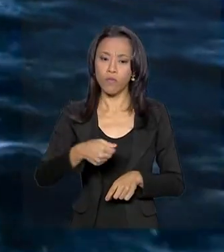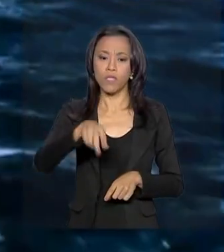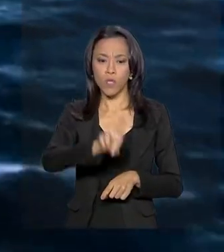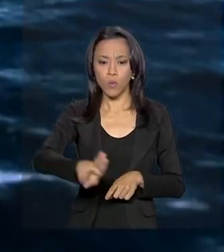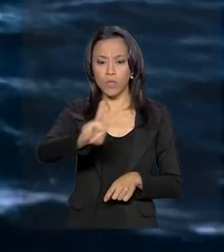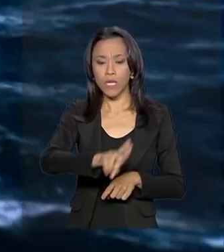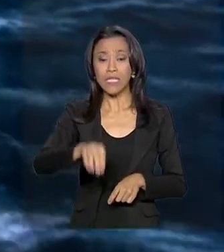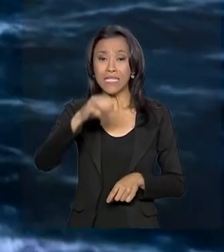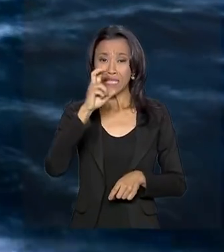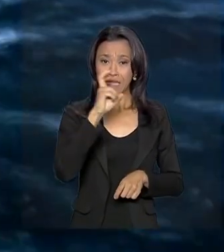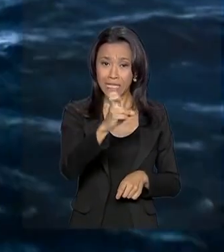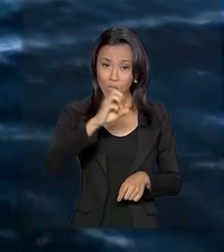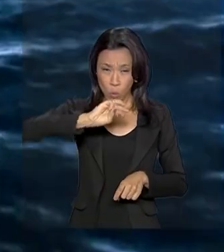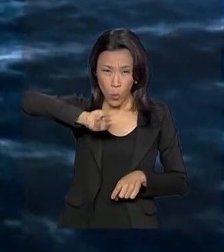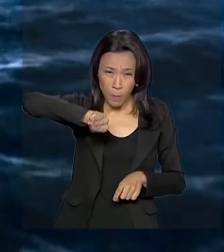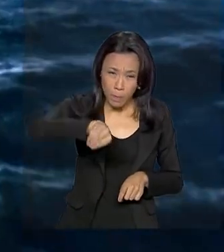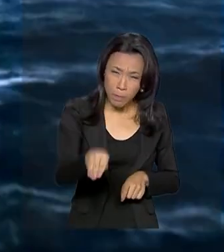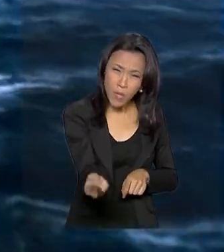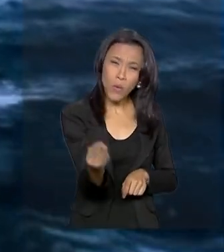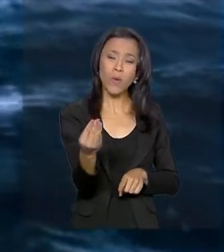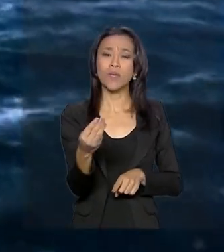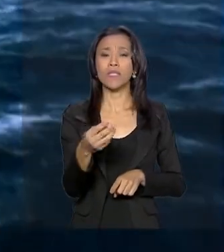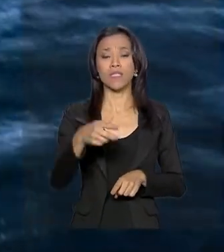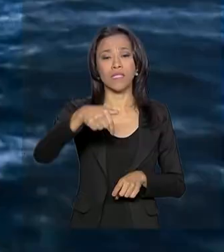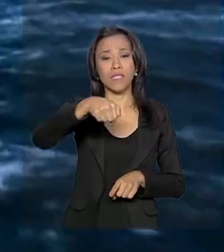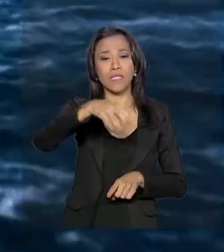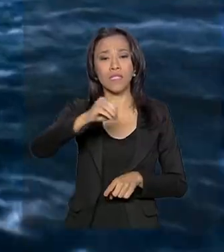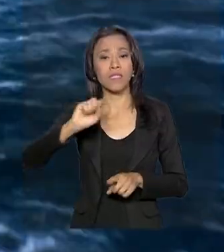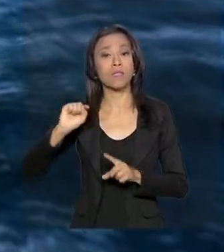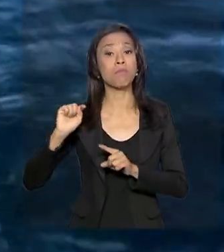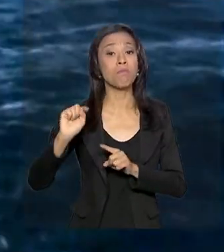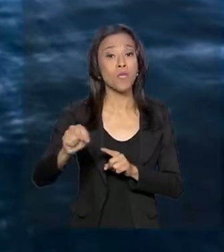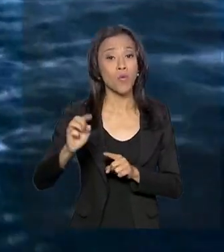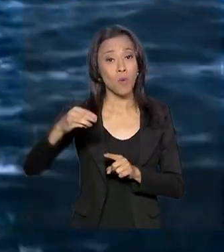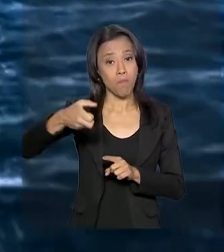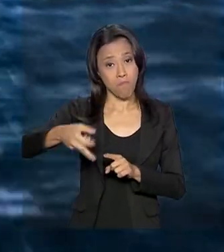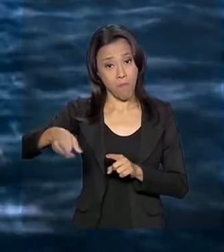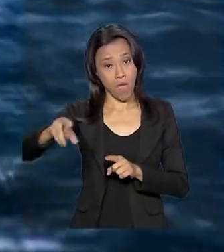5 milhões e 700 mil metros quadrados da chamada Amazônia Azul.